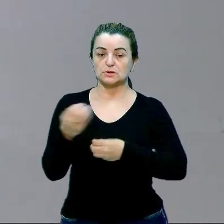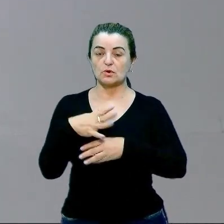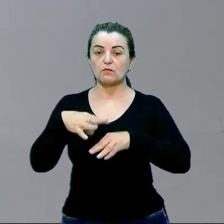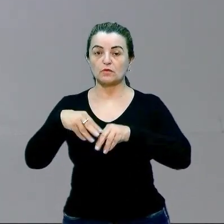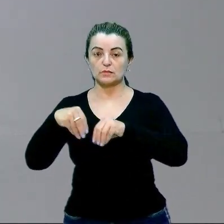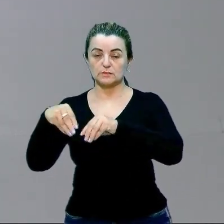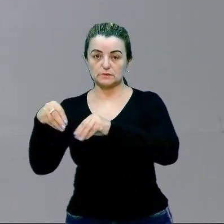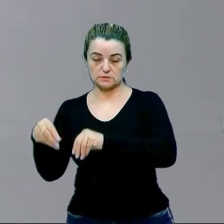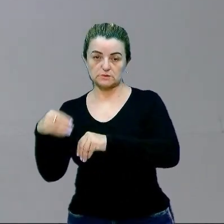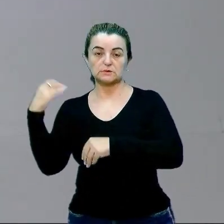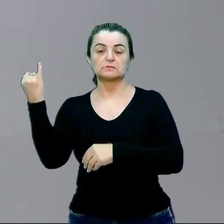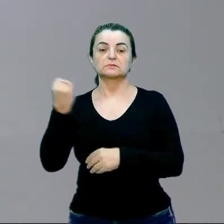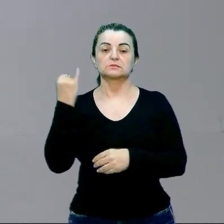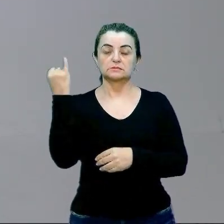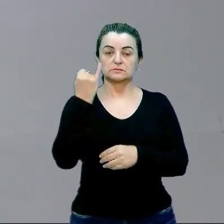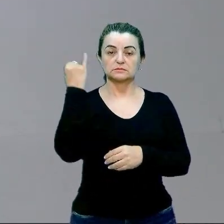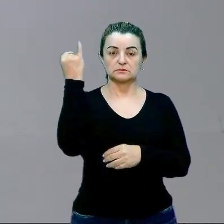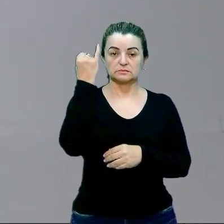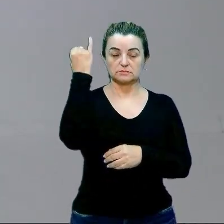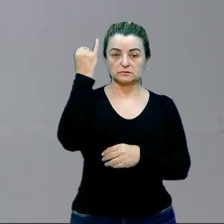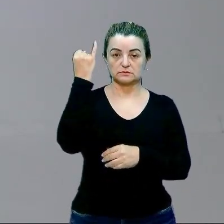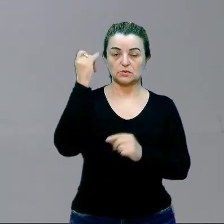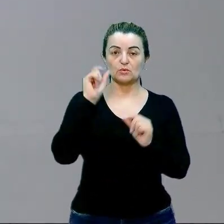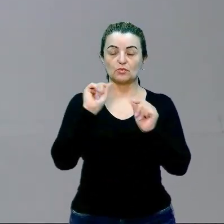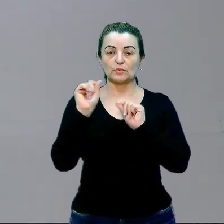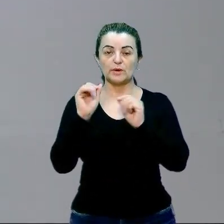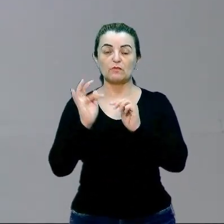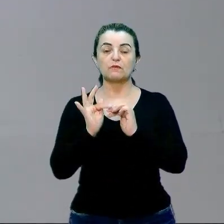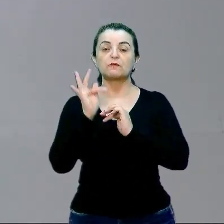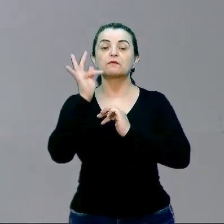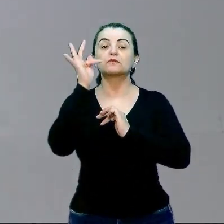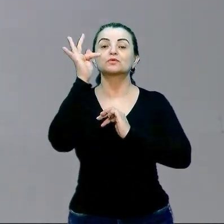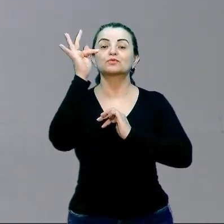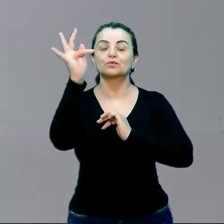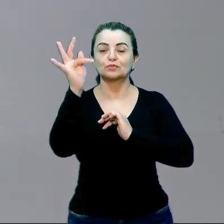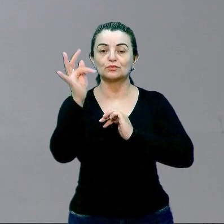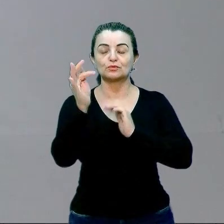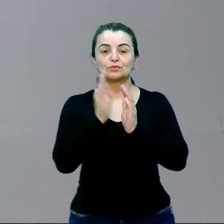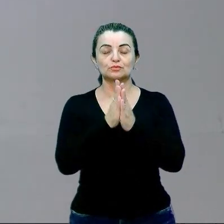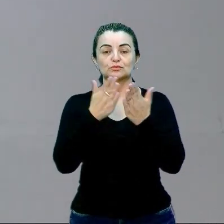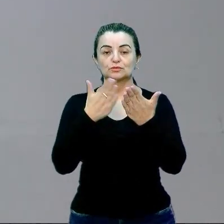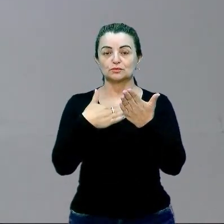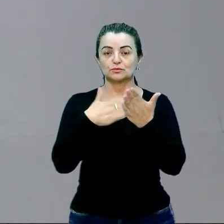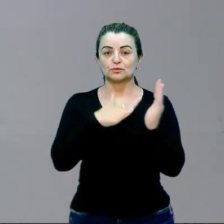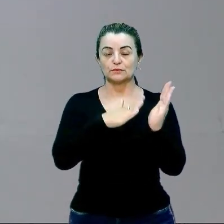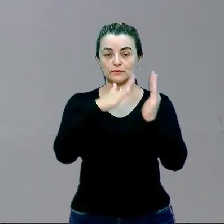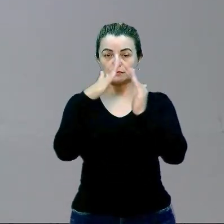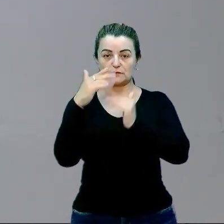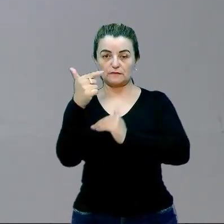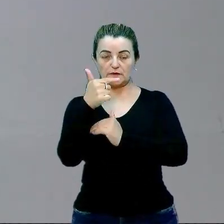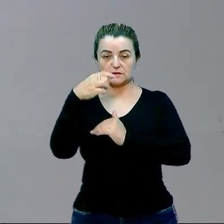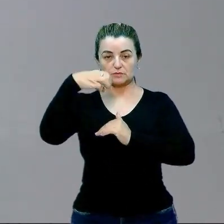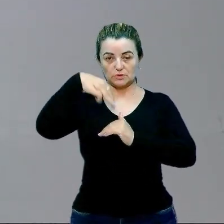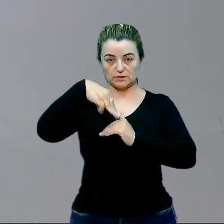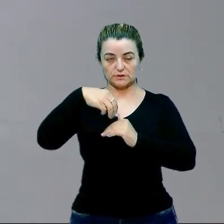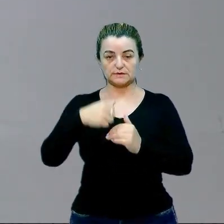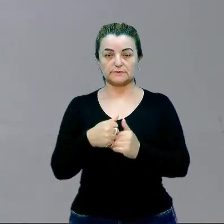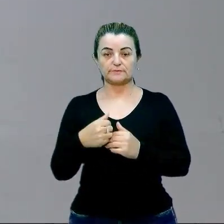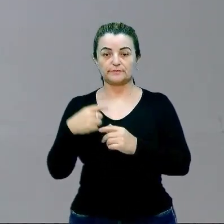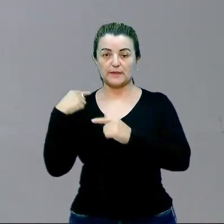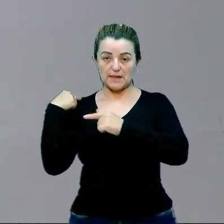terra, será importante para produções futuras, inclusive na segunda fase do modernismo, que aí